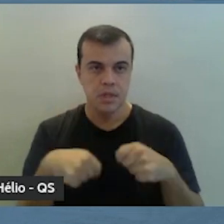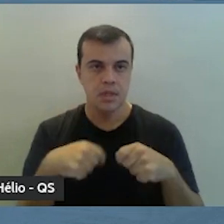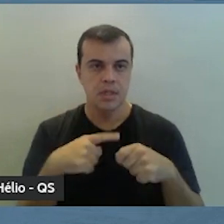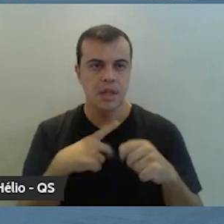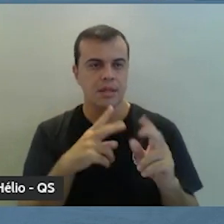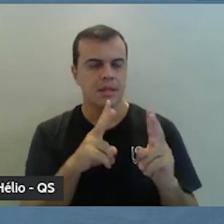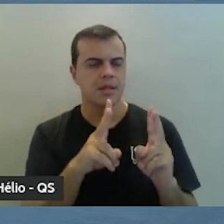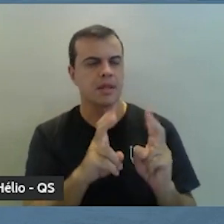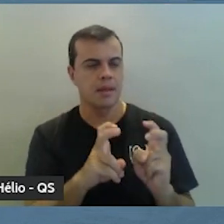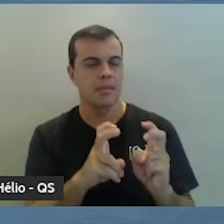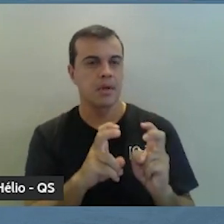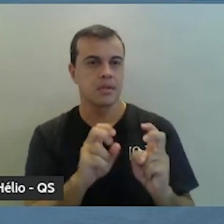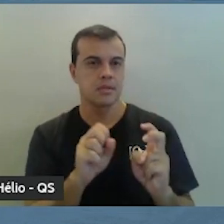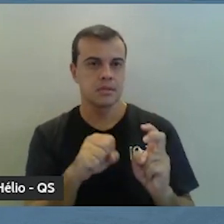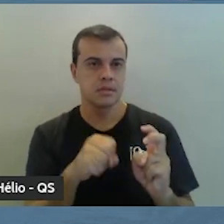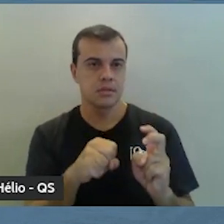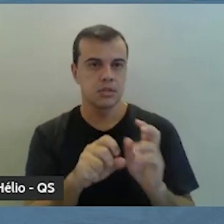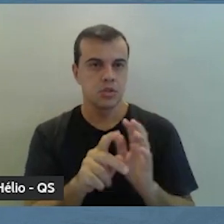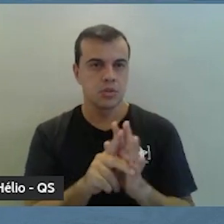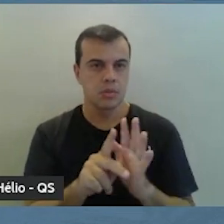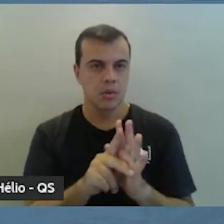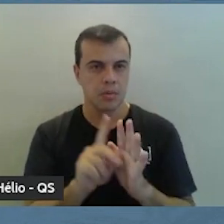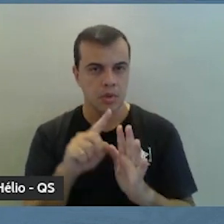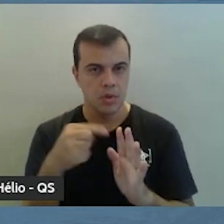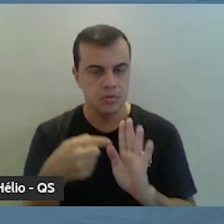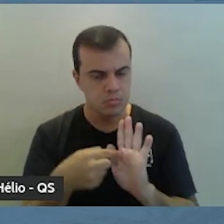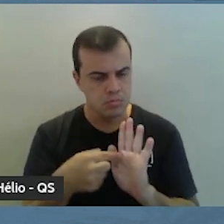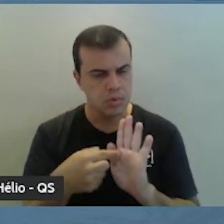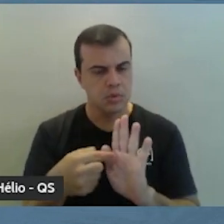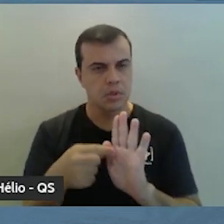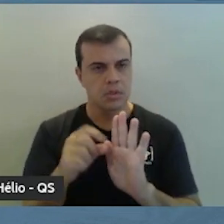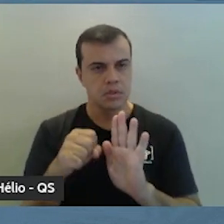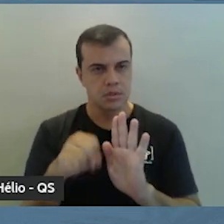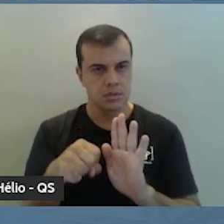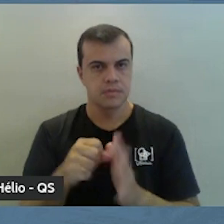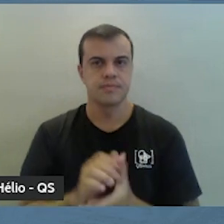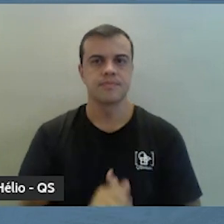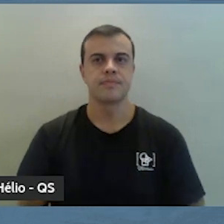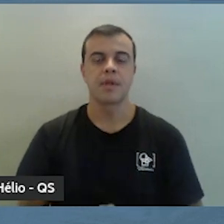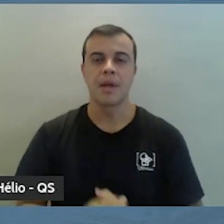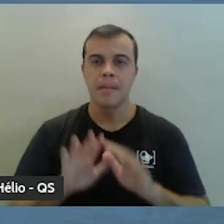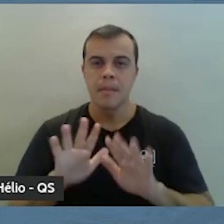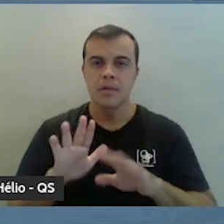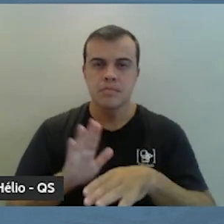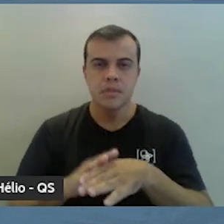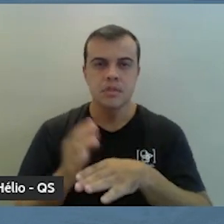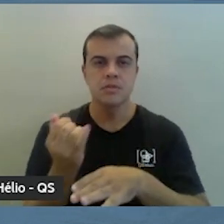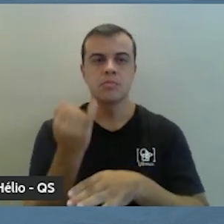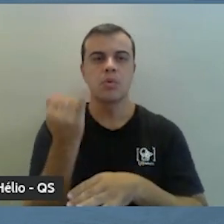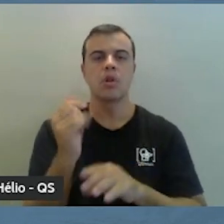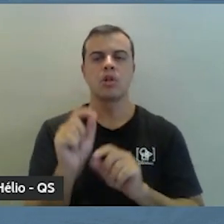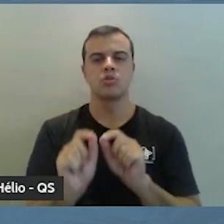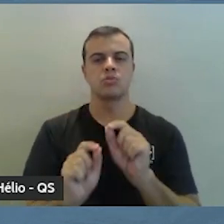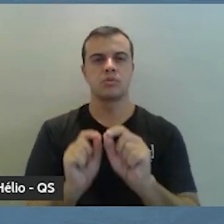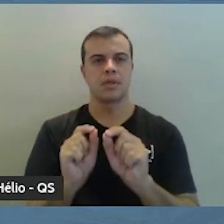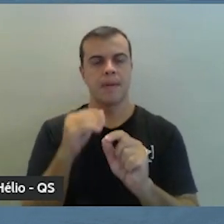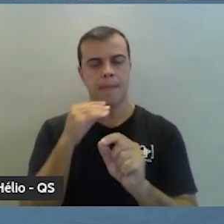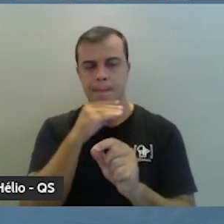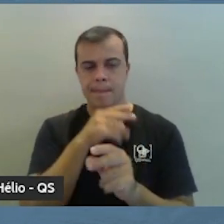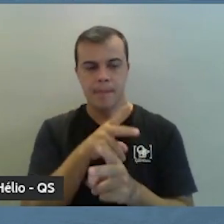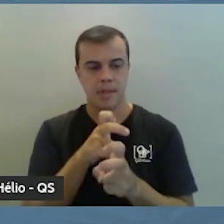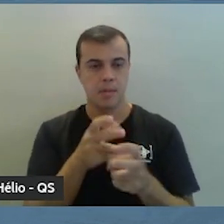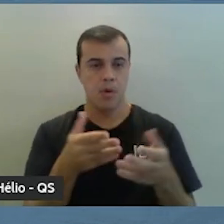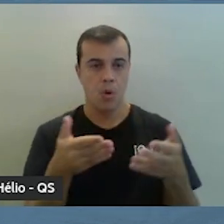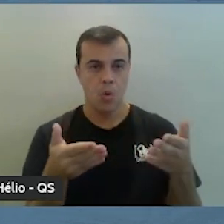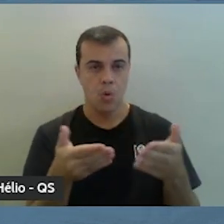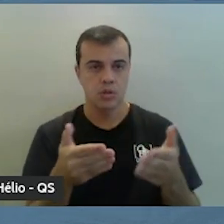tema de uma tese para esquadrinhar esses meandros. Mas o que importa é o seguinte, é perceber que